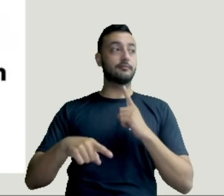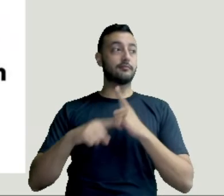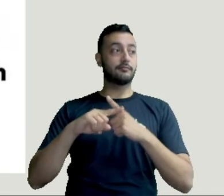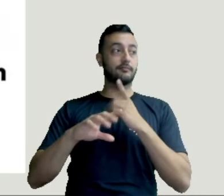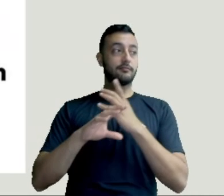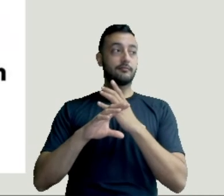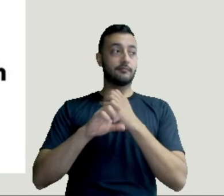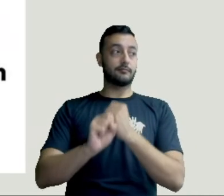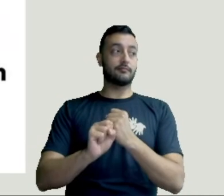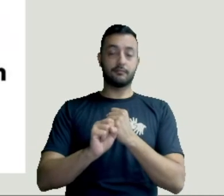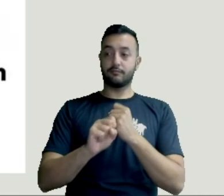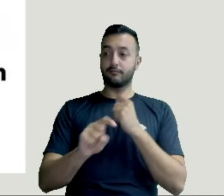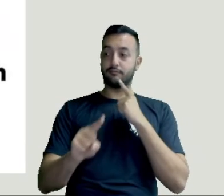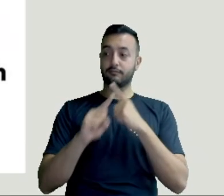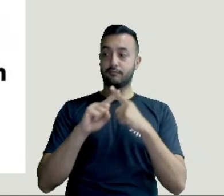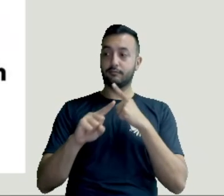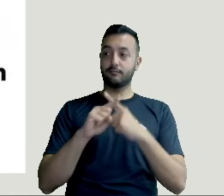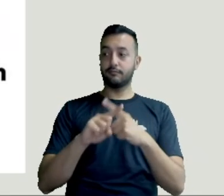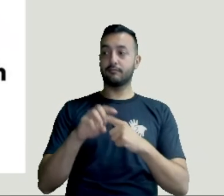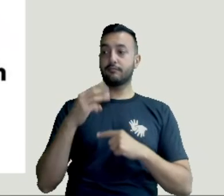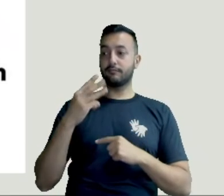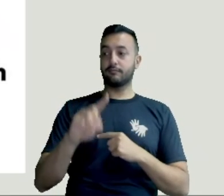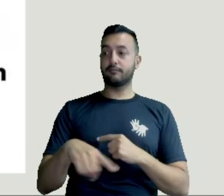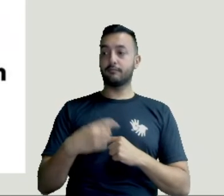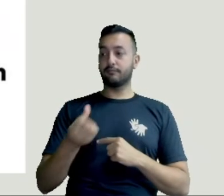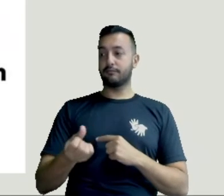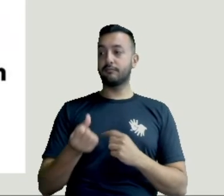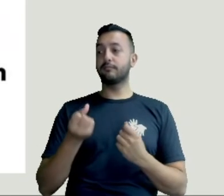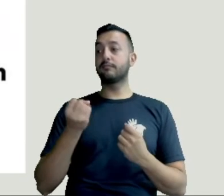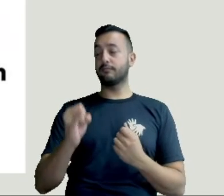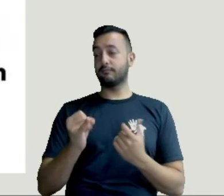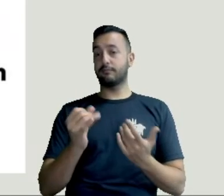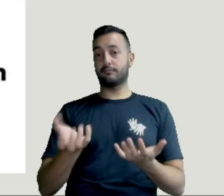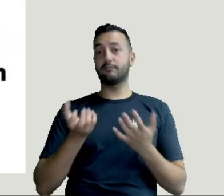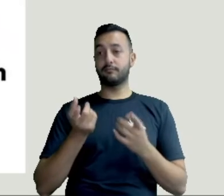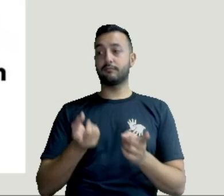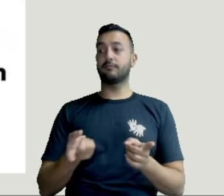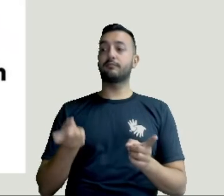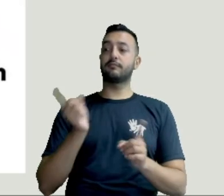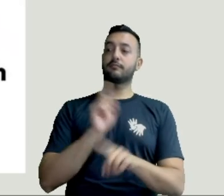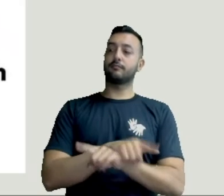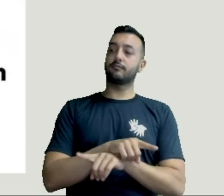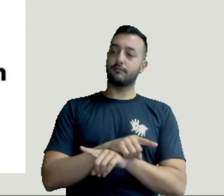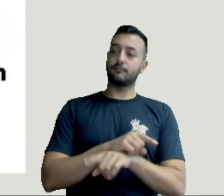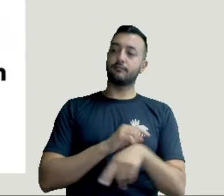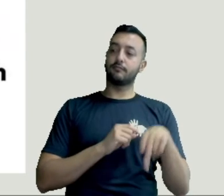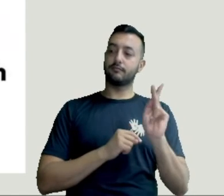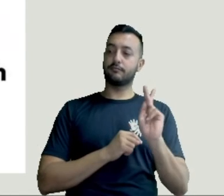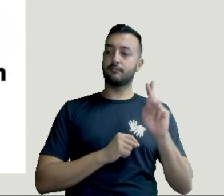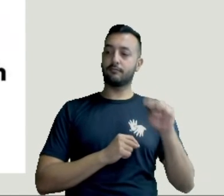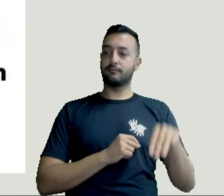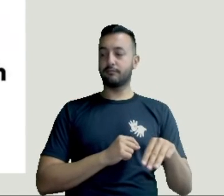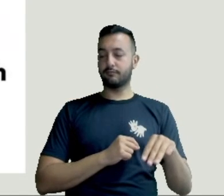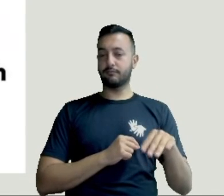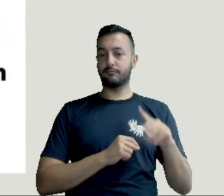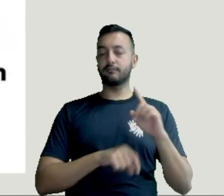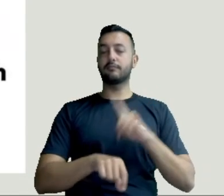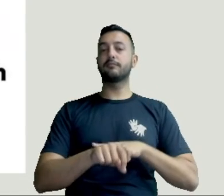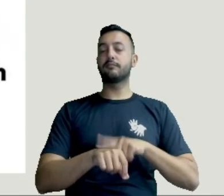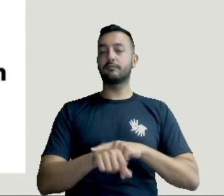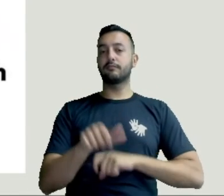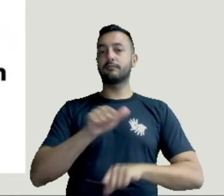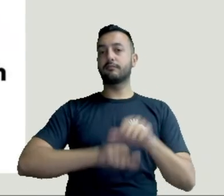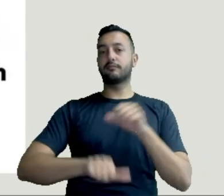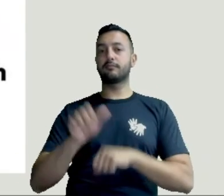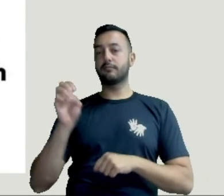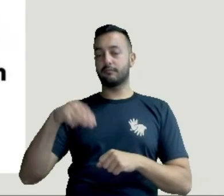tá? Por 3,6. E se eu quiser o inverso, transformar de quilômetros por hora para metros